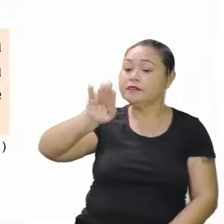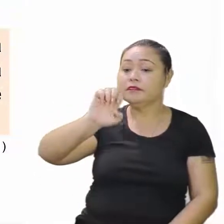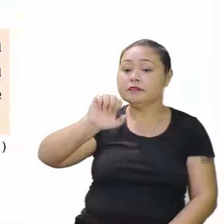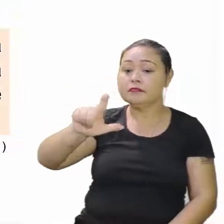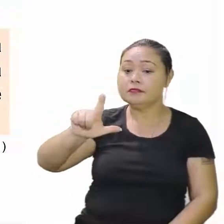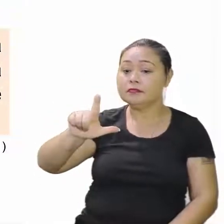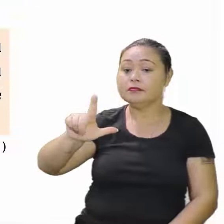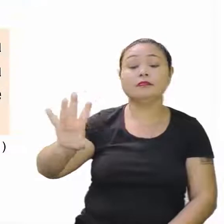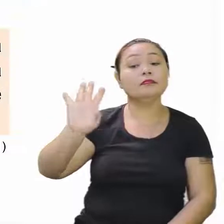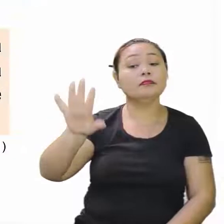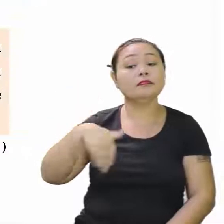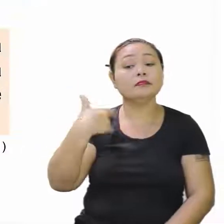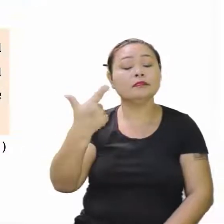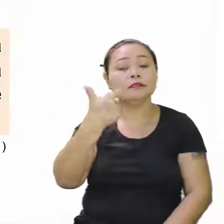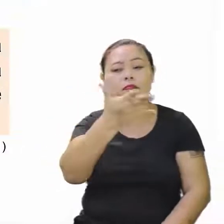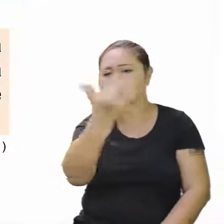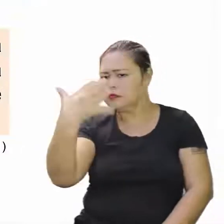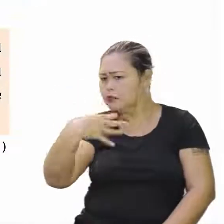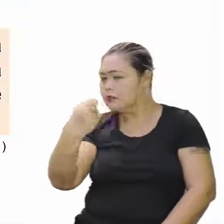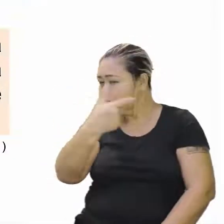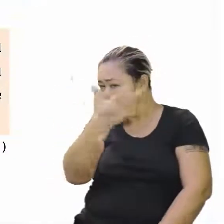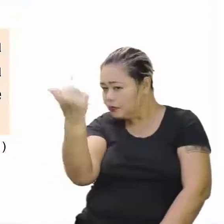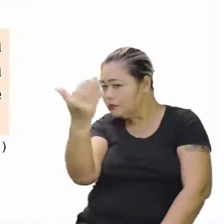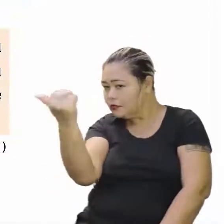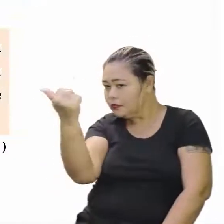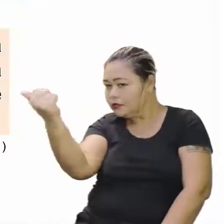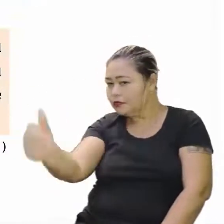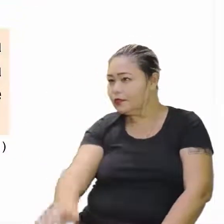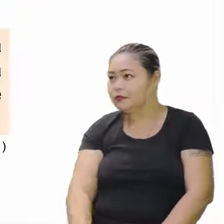Tá? Vem cá, meu filho. Vem comigo aqui.